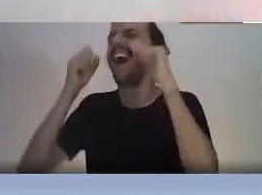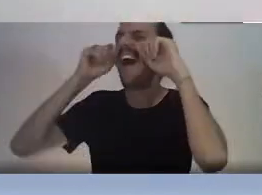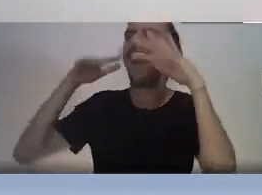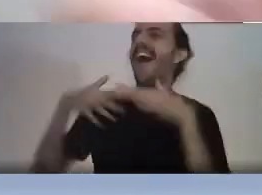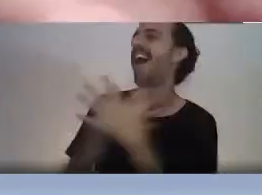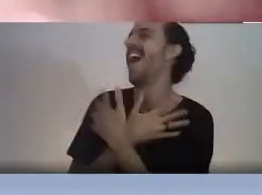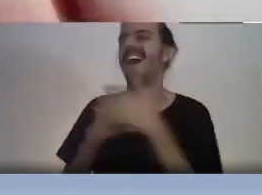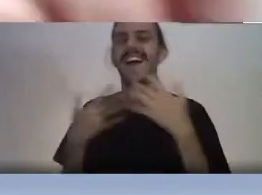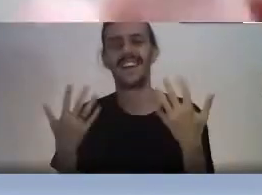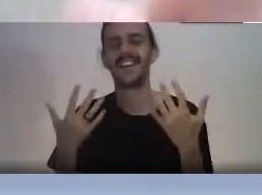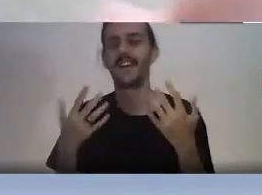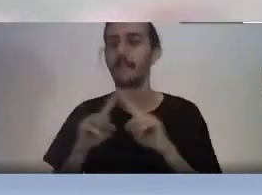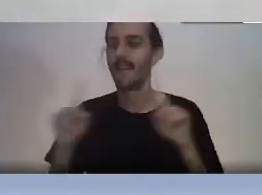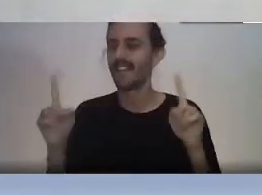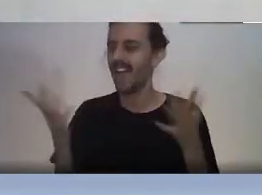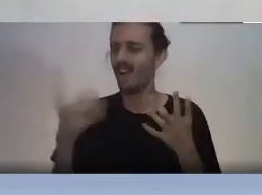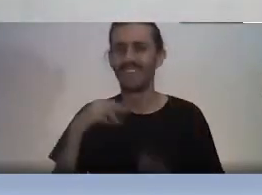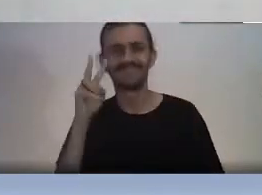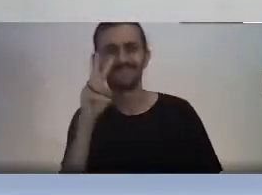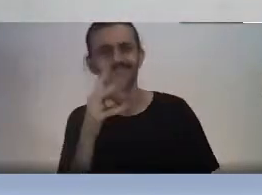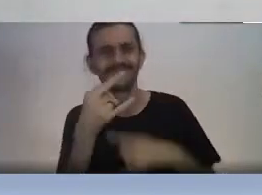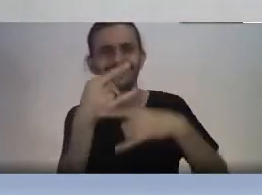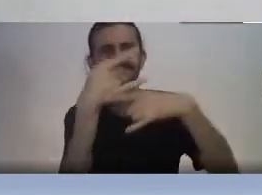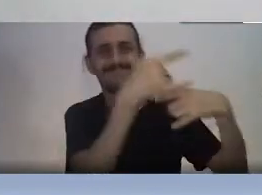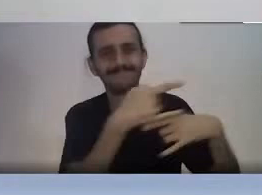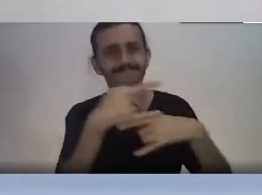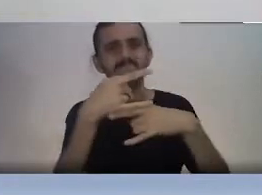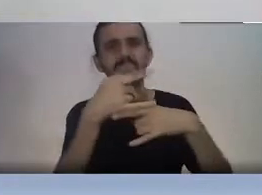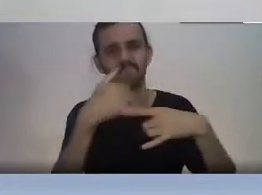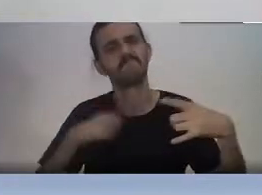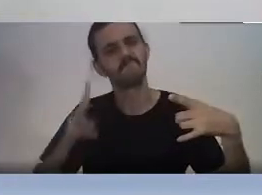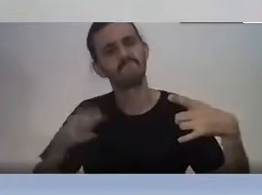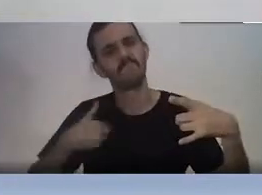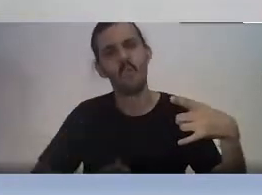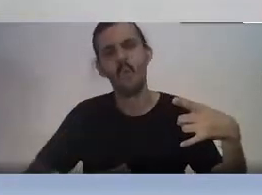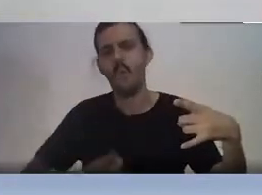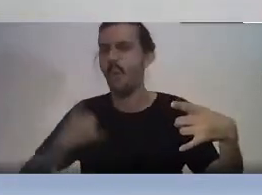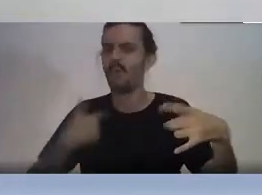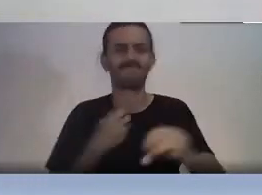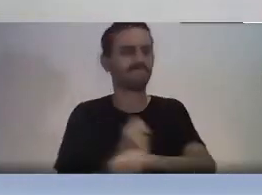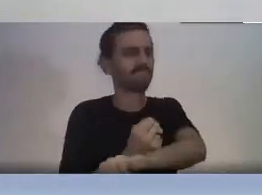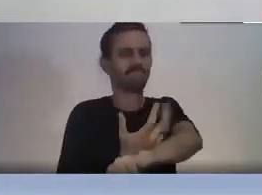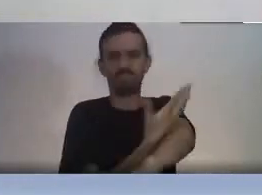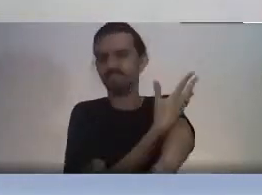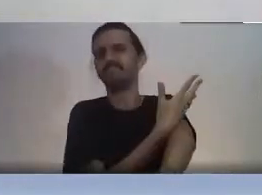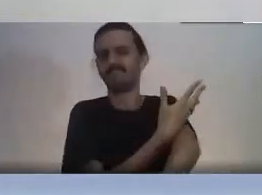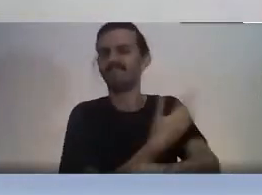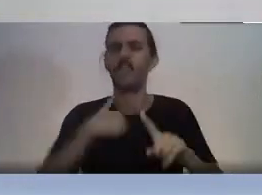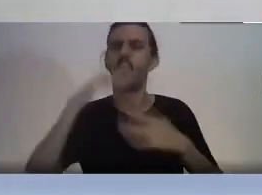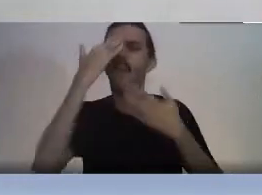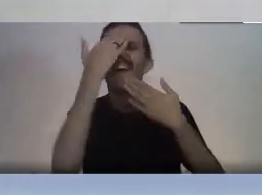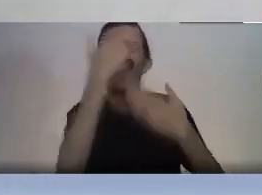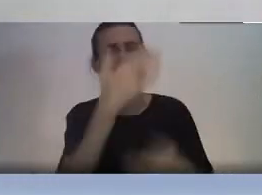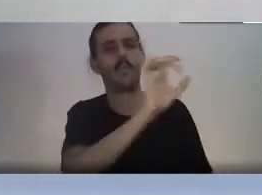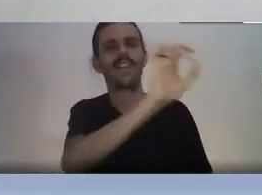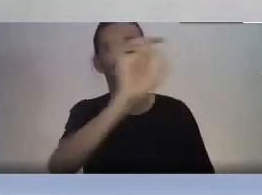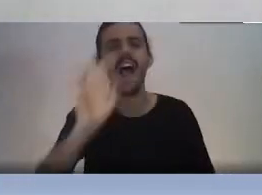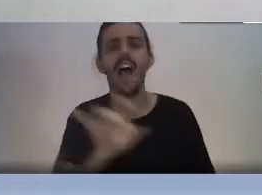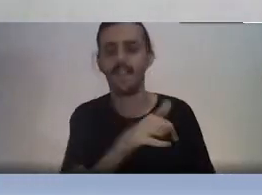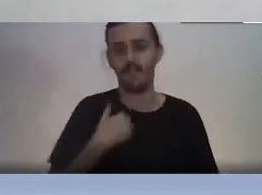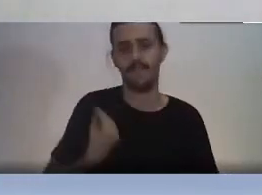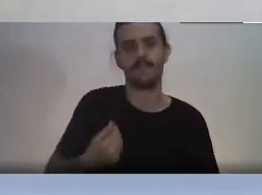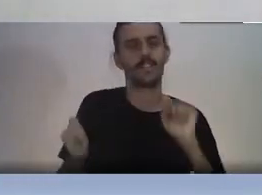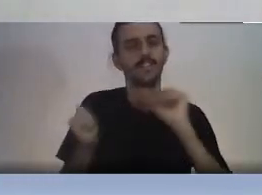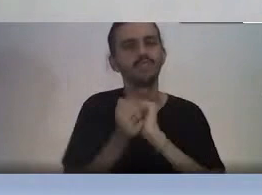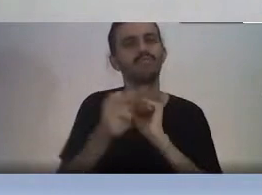quadradinhos pequenos na minha tela, eu me encho de alegria, de orgulho e de gratidão por ter vivido tudo isso com vocês. Valeu muito a pena